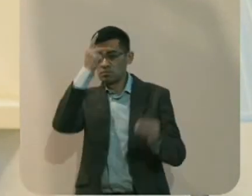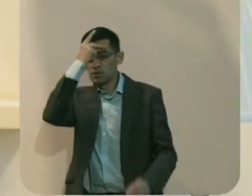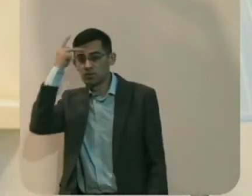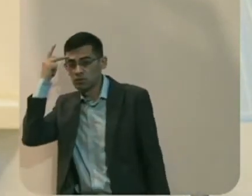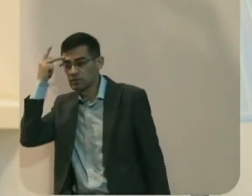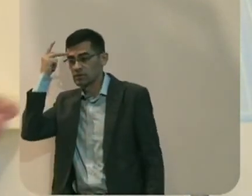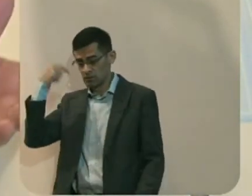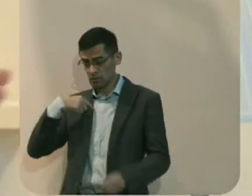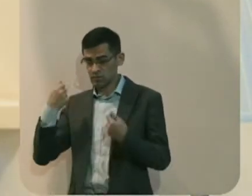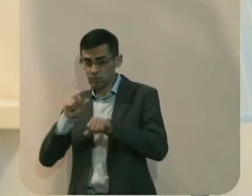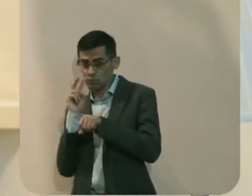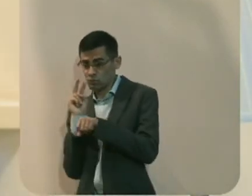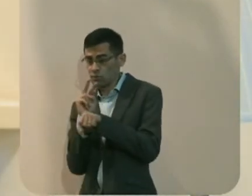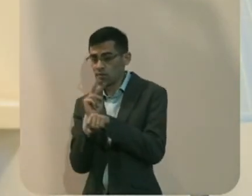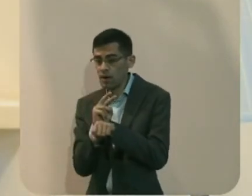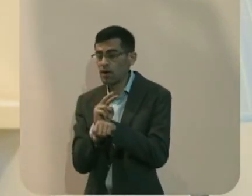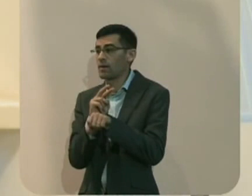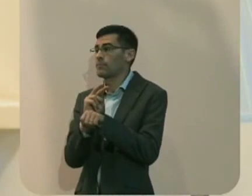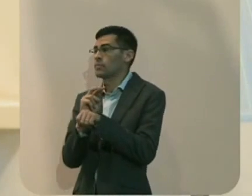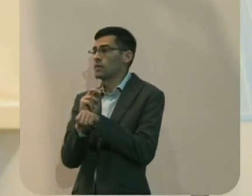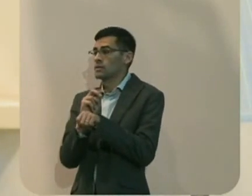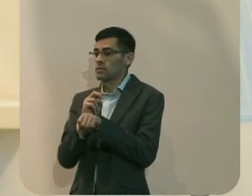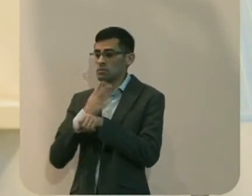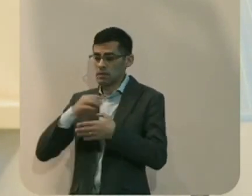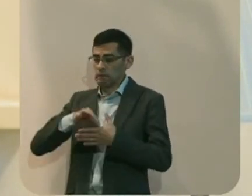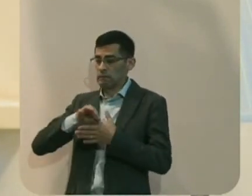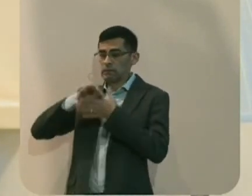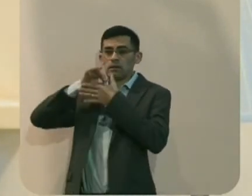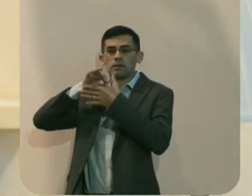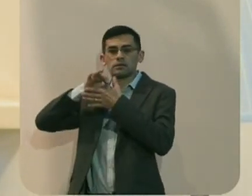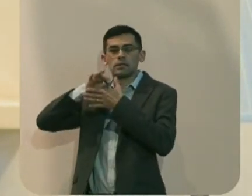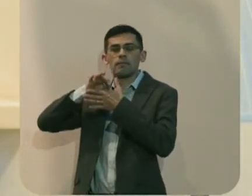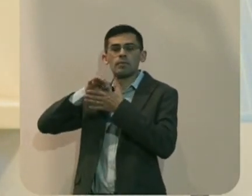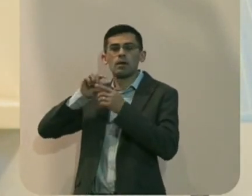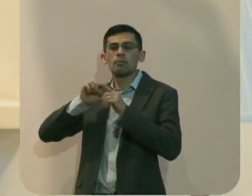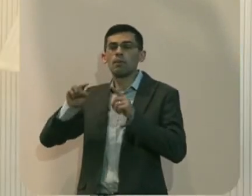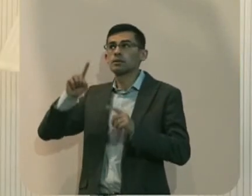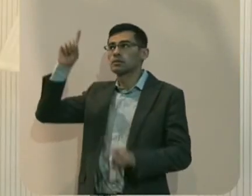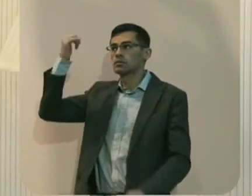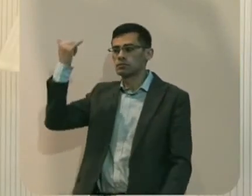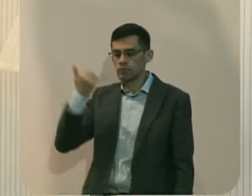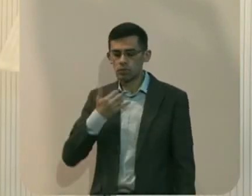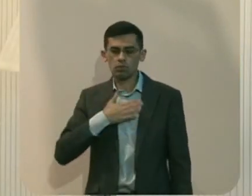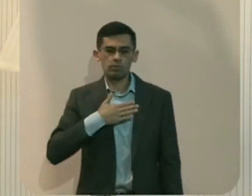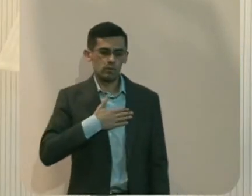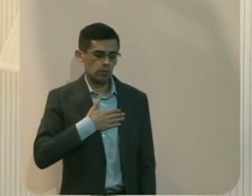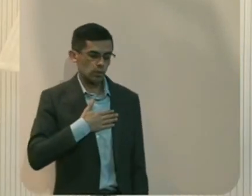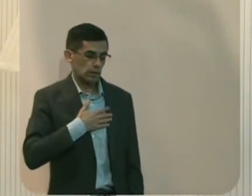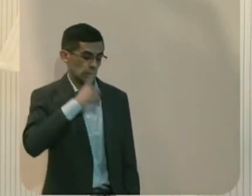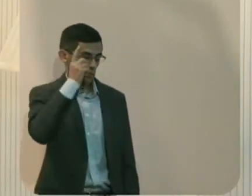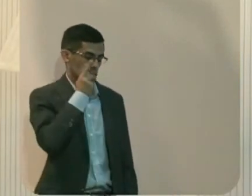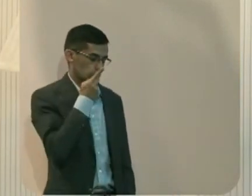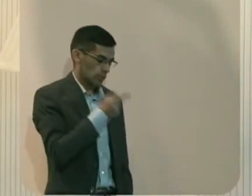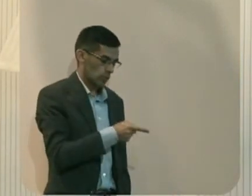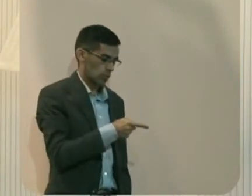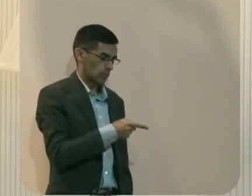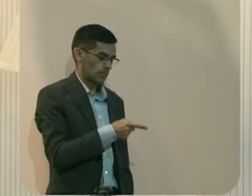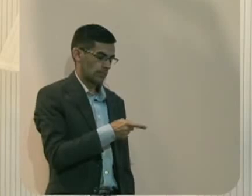que depende da minha condução, da minha liderança. E aí o Senhor me deu uma ordem. Ele falou